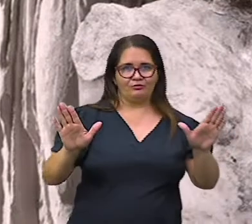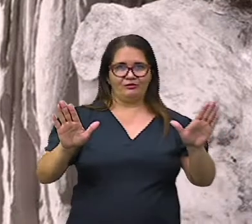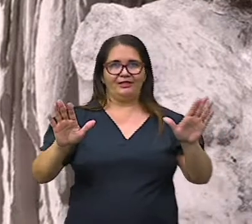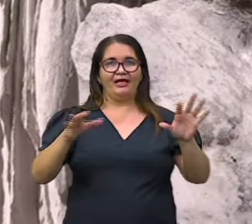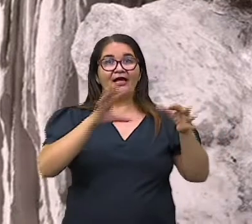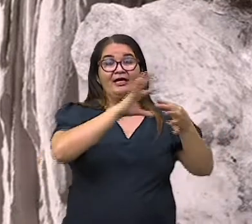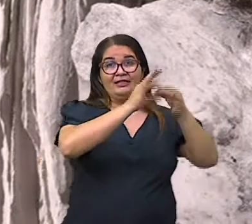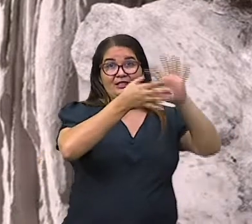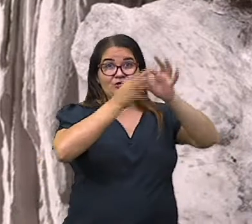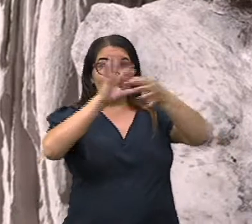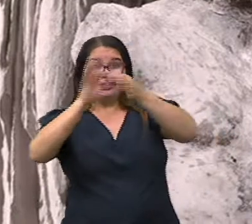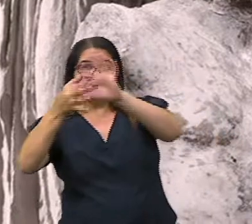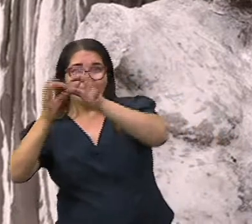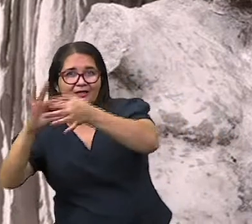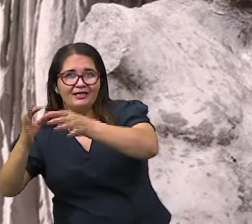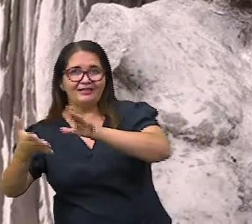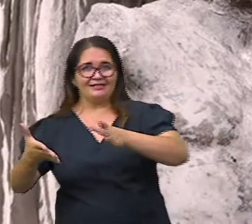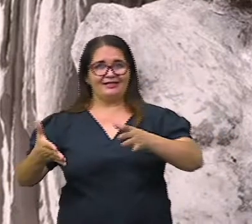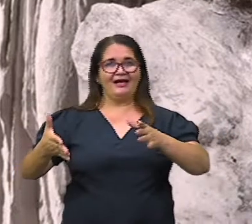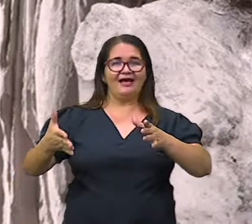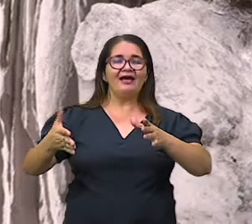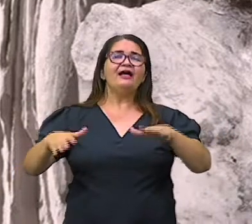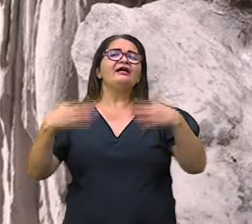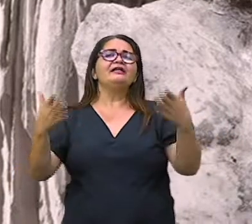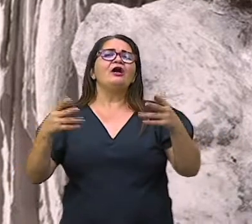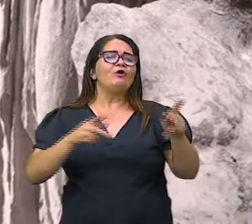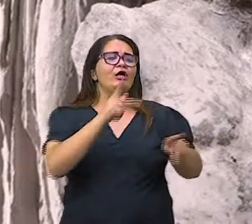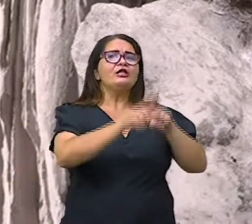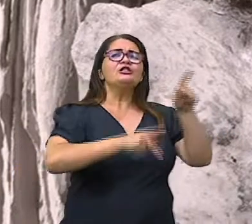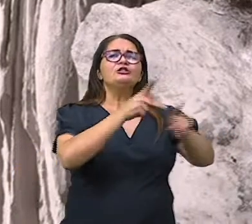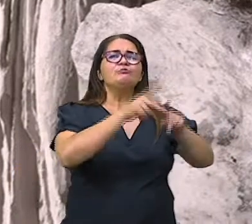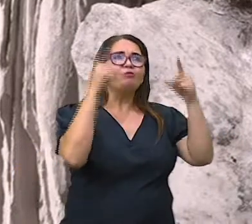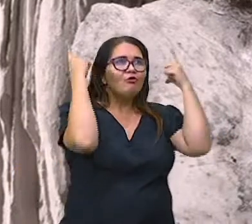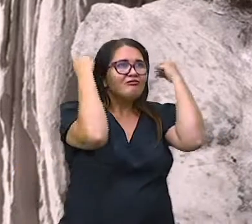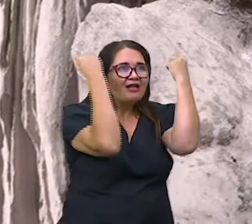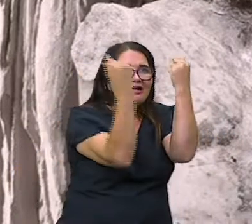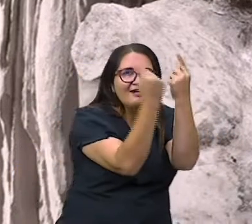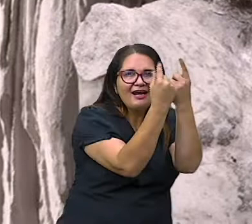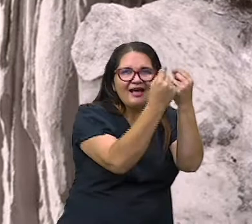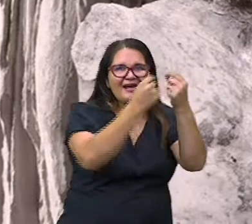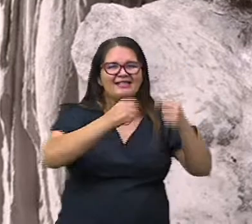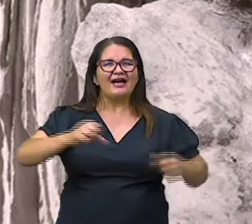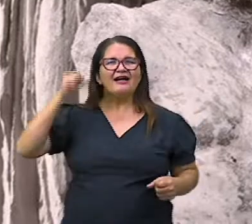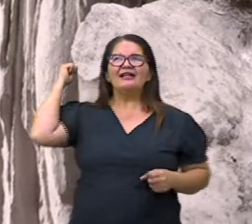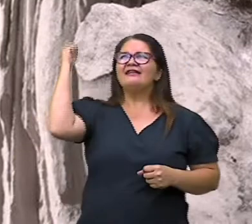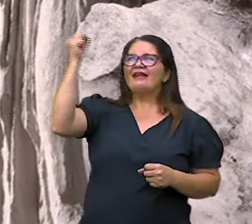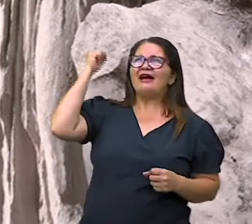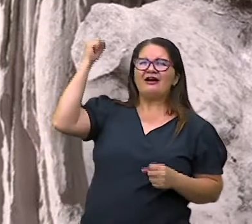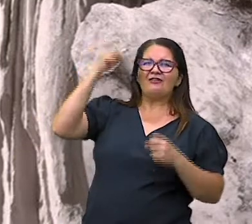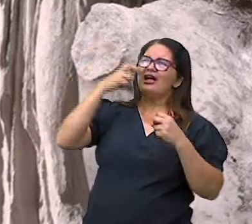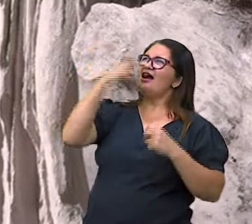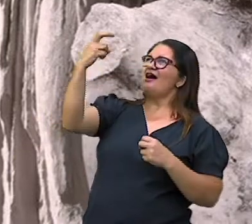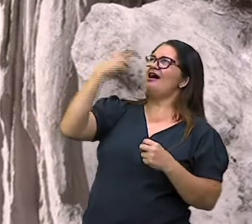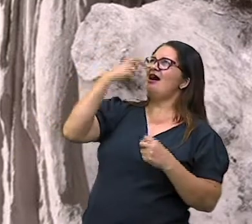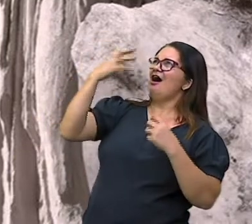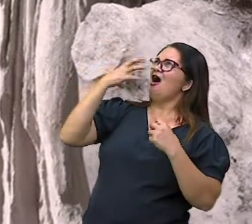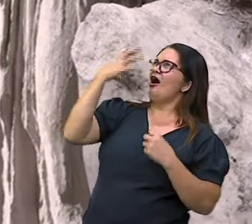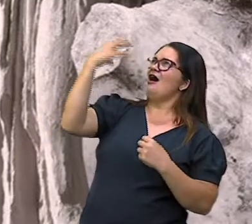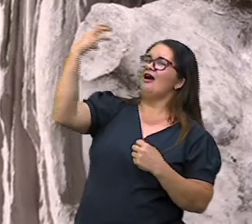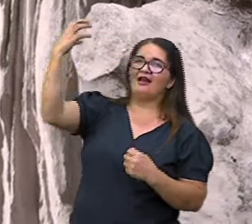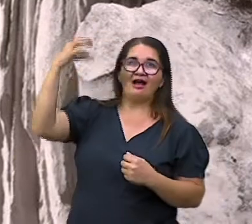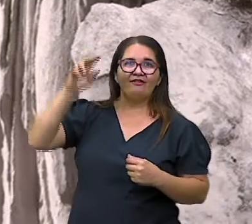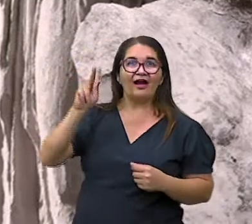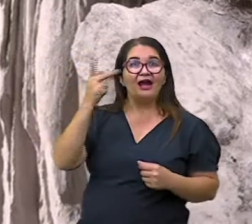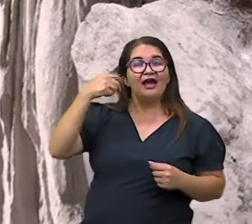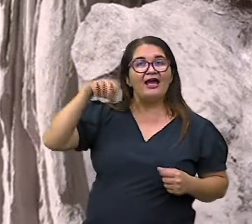entraram e gritavam, né, o povo gritava dentro do estádio, Helena, Helena, Helena. Então,